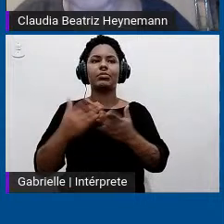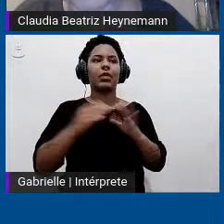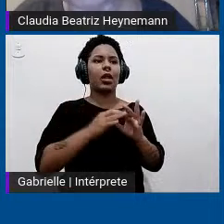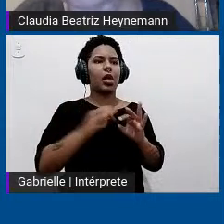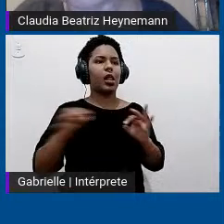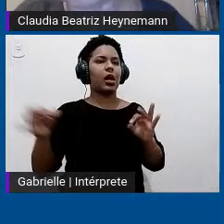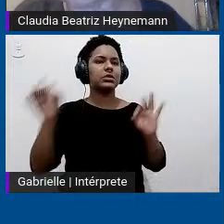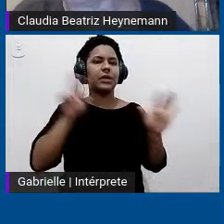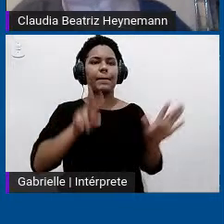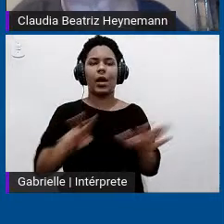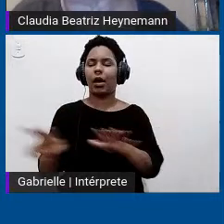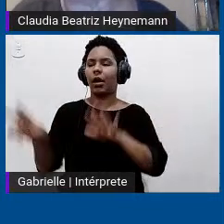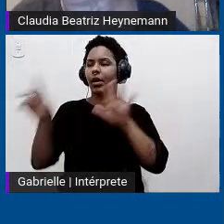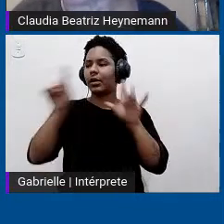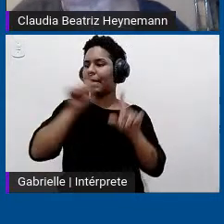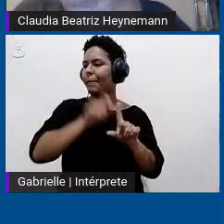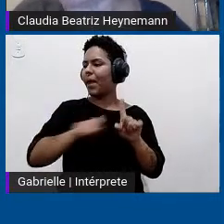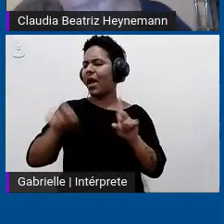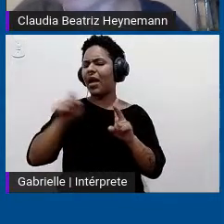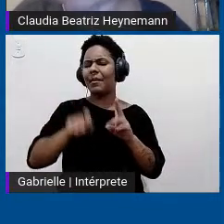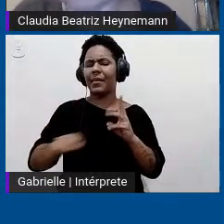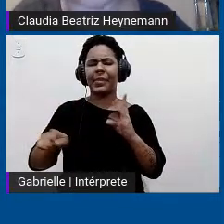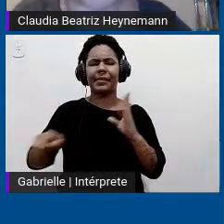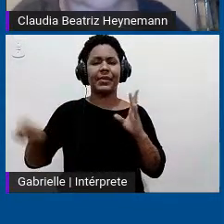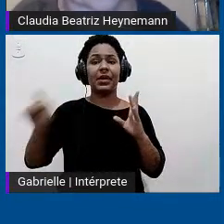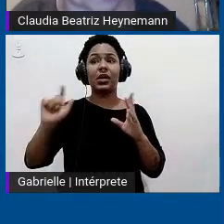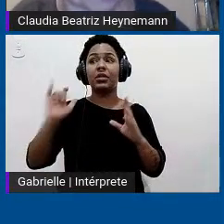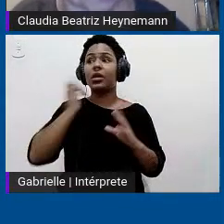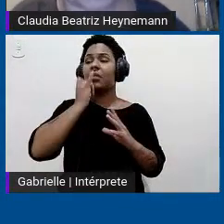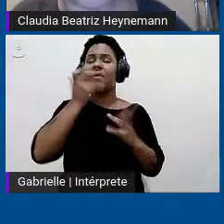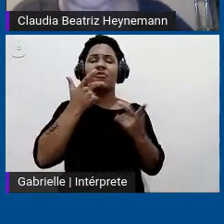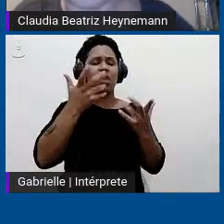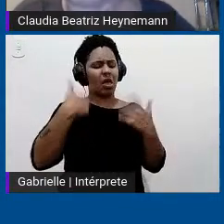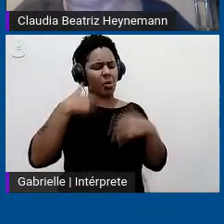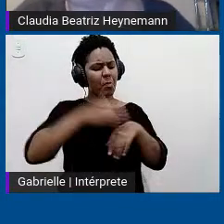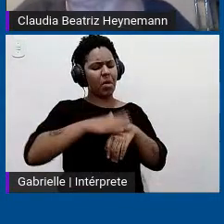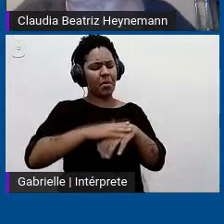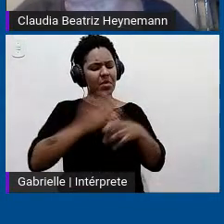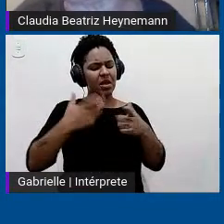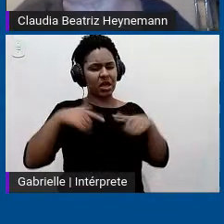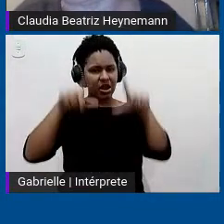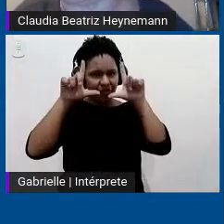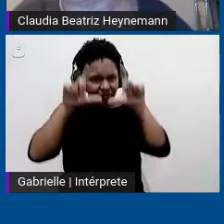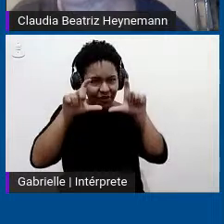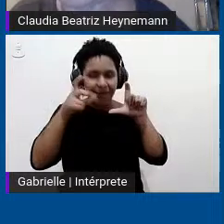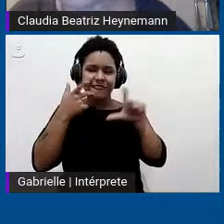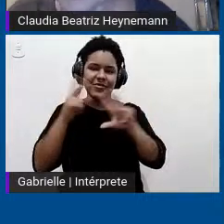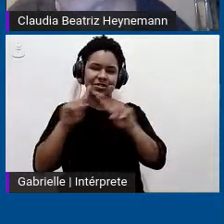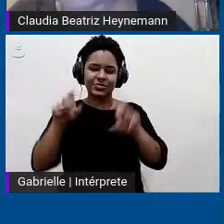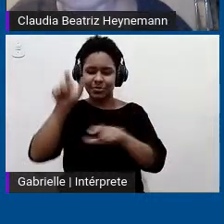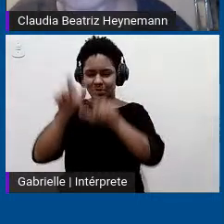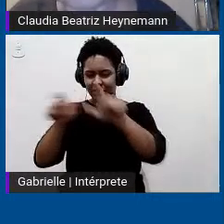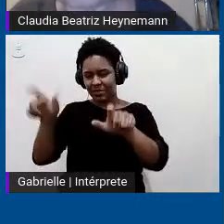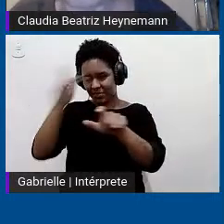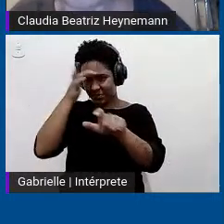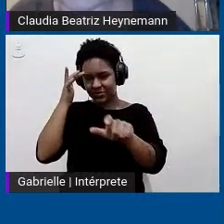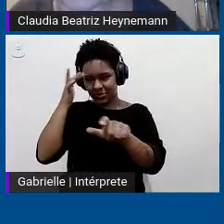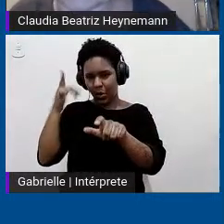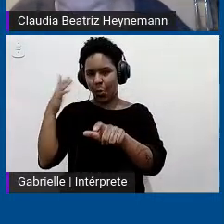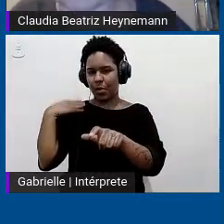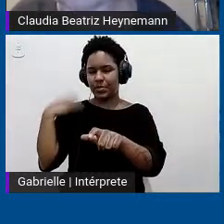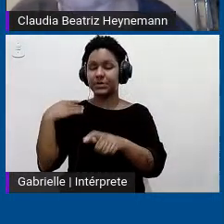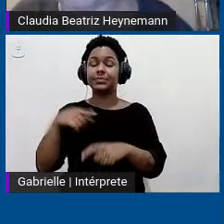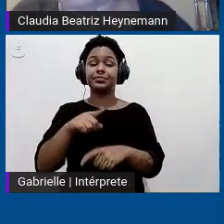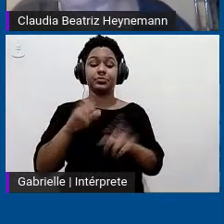De repente, faziam questão de revelar as suas fotografias sozinhos, né, falando dos pacientes. A câmara escura,